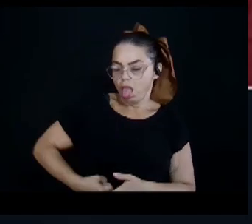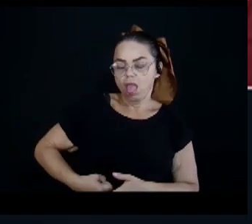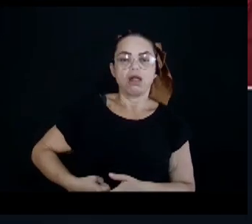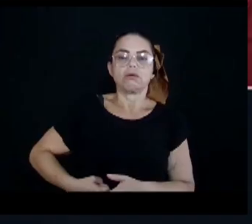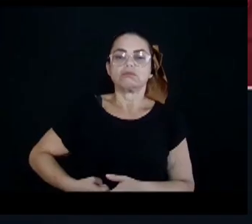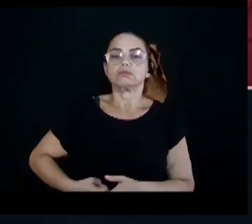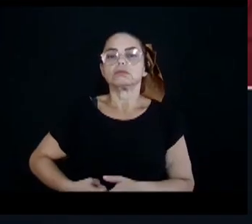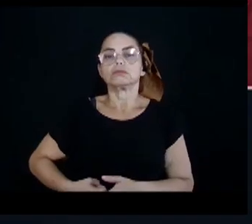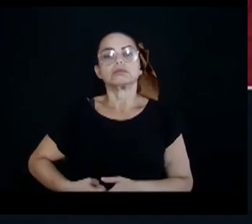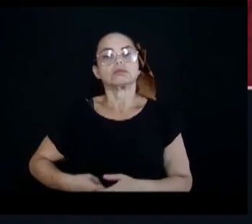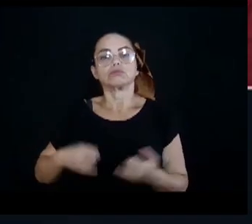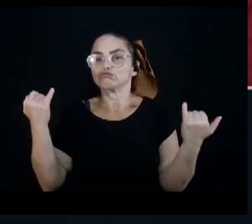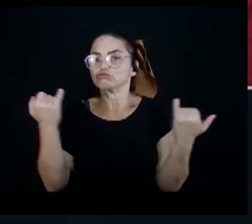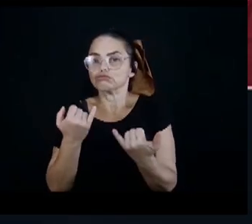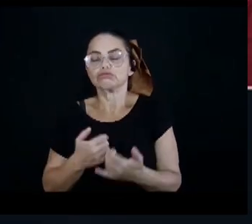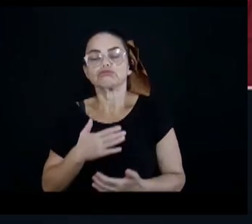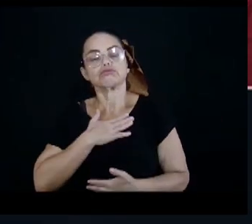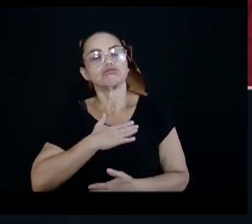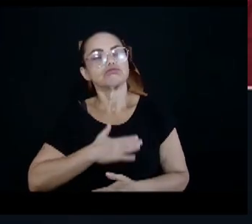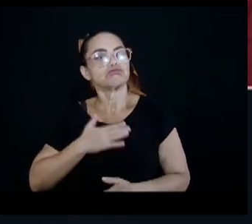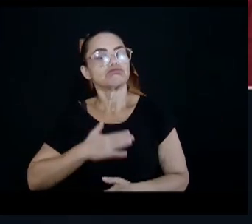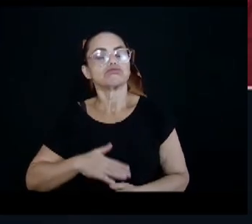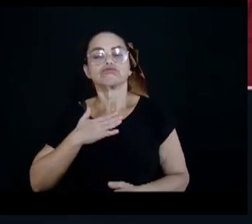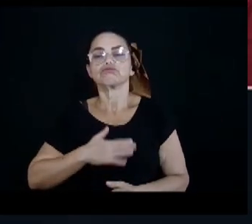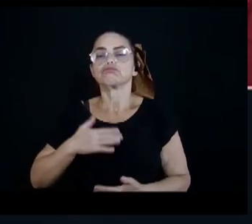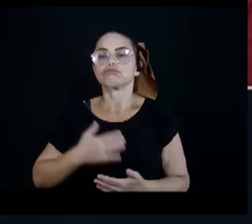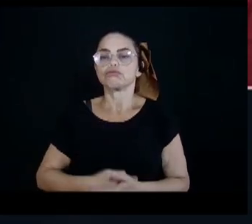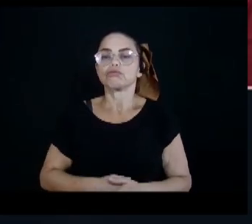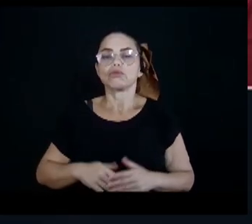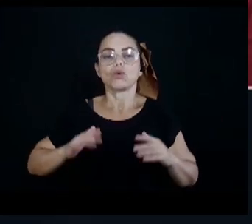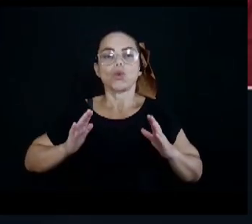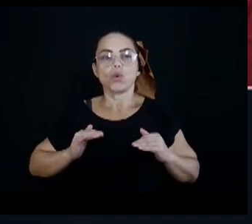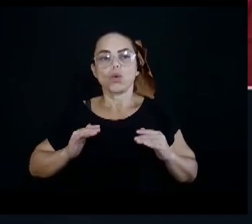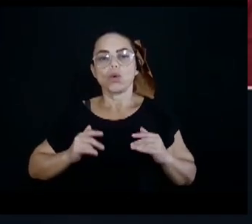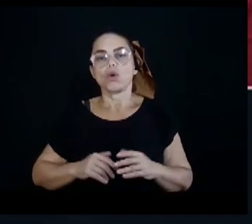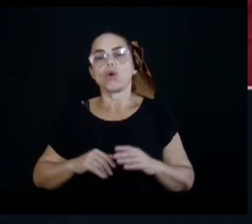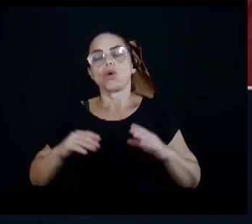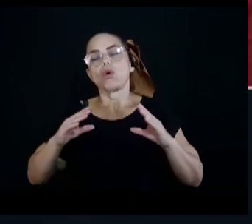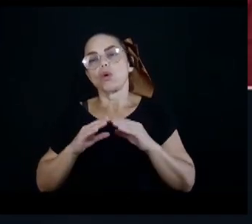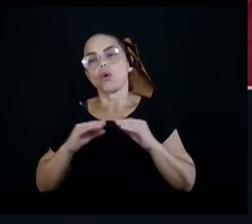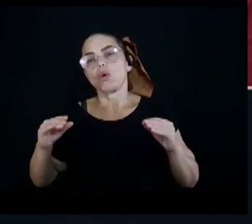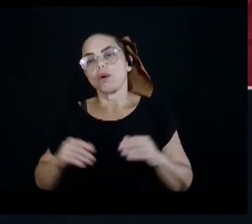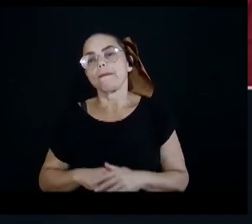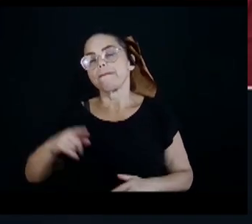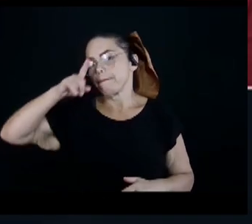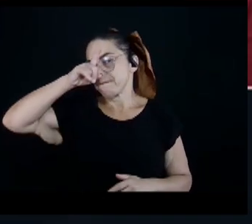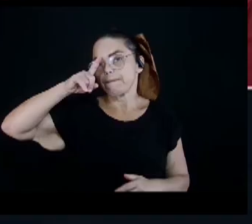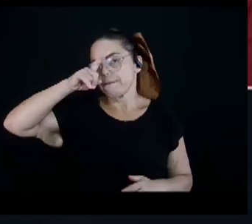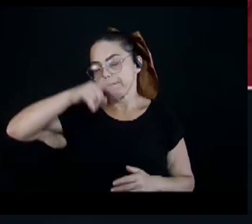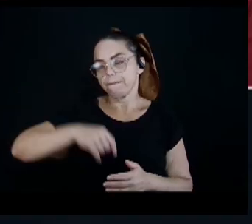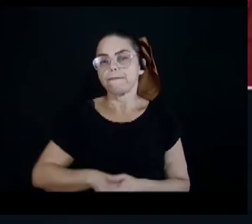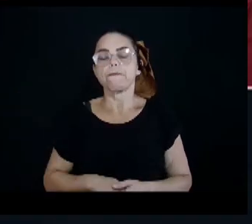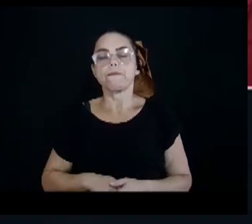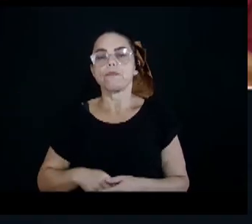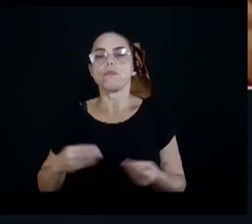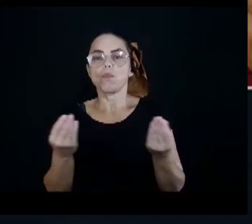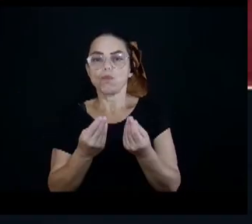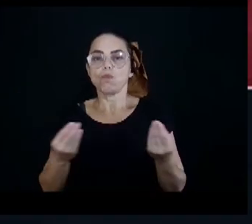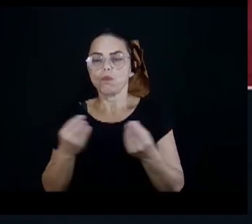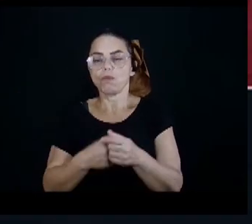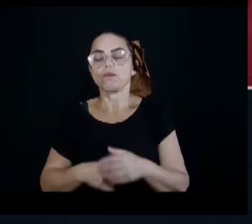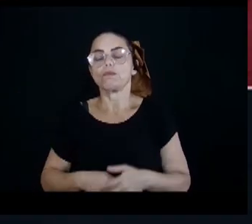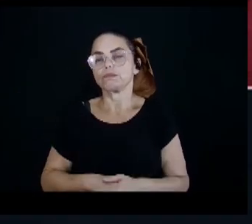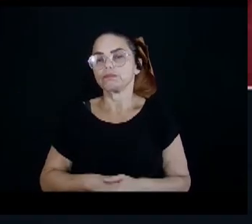estou emagrecendo. E a zona de conforto é perigosa, e eu acho que um ponto bem sensível da gente falar quando a